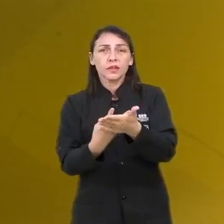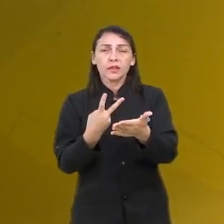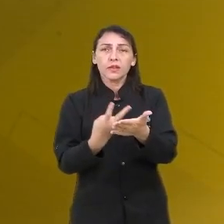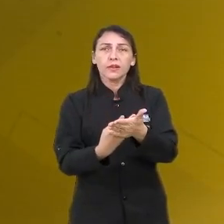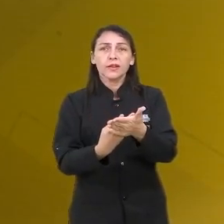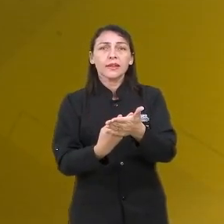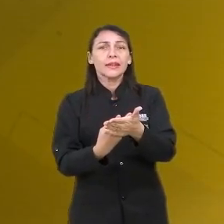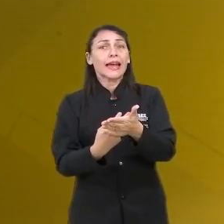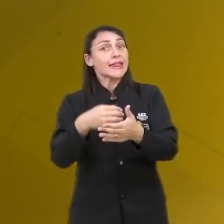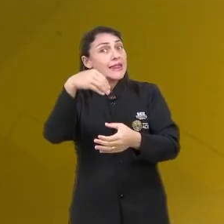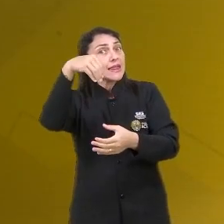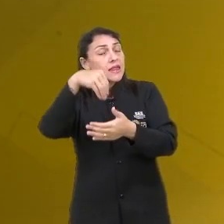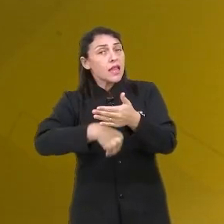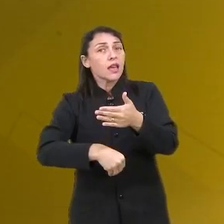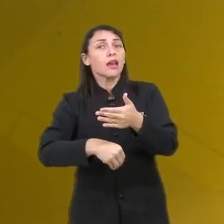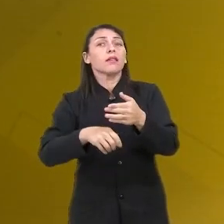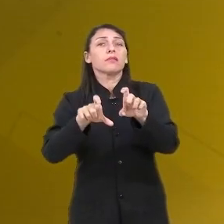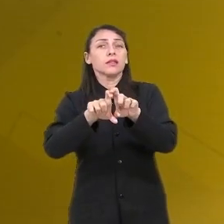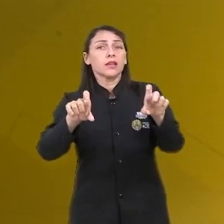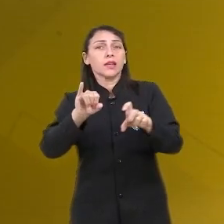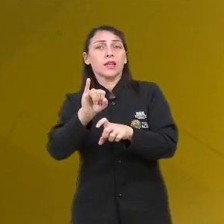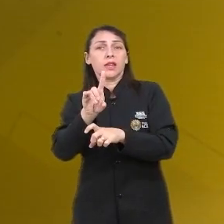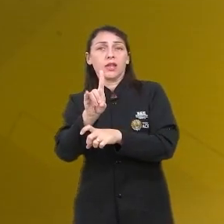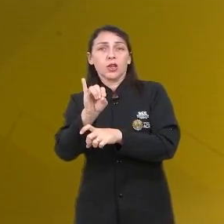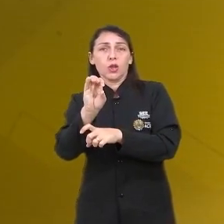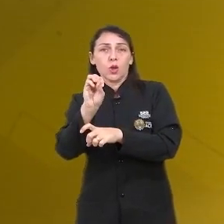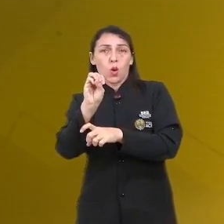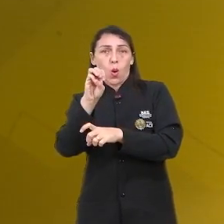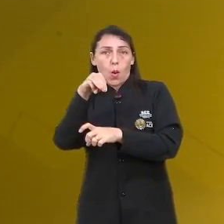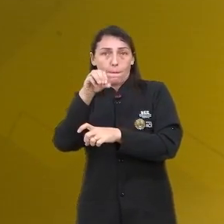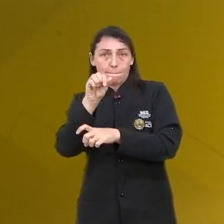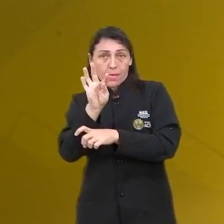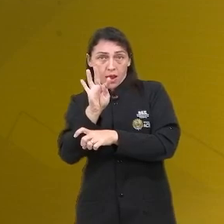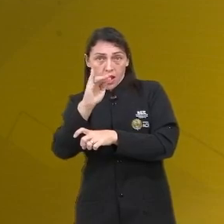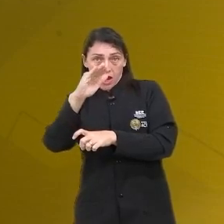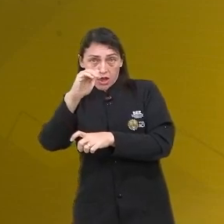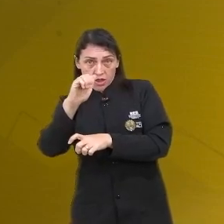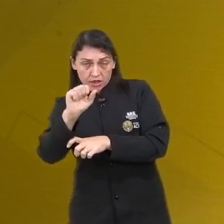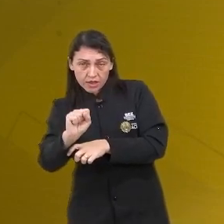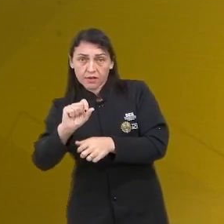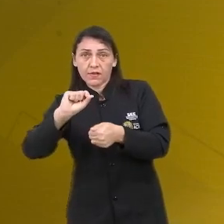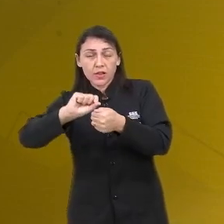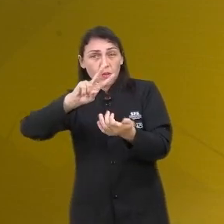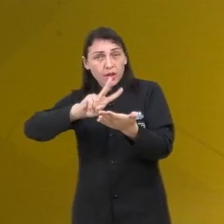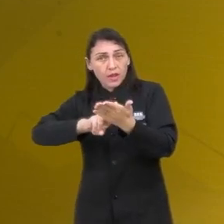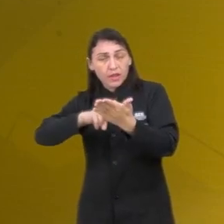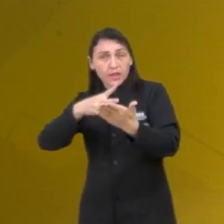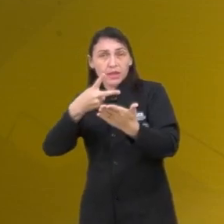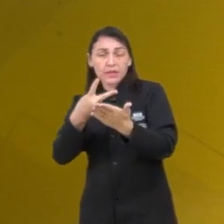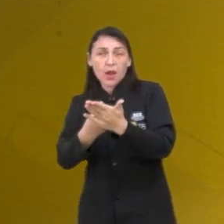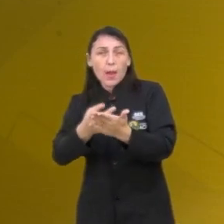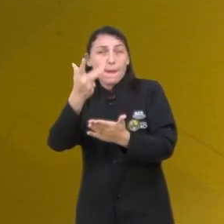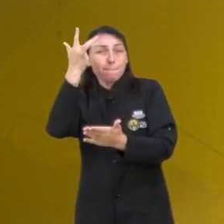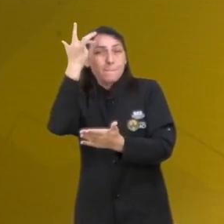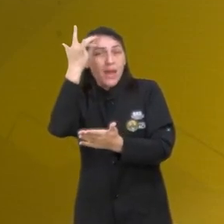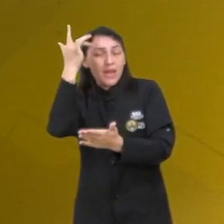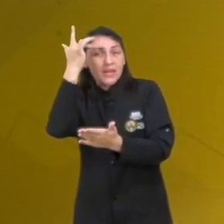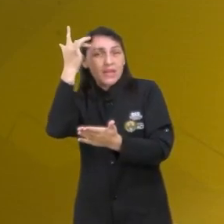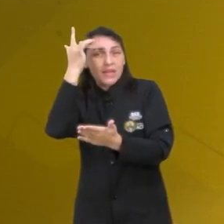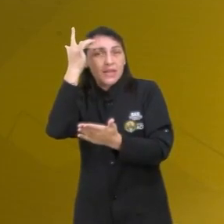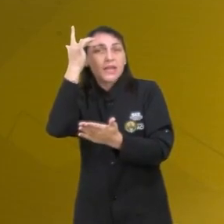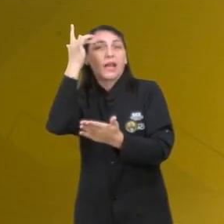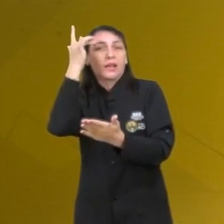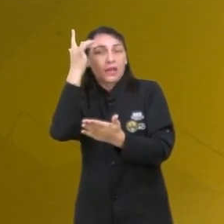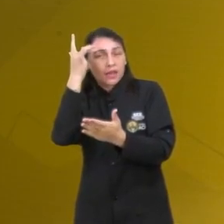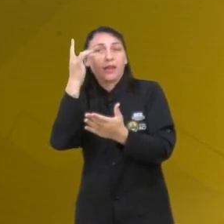não cabem dentro das expressões idiomáticas. Então não adianta querer fazer uma tradução literal e achar que ela vai entrar dentro